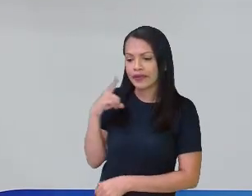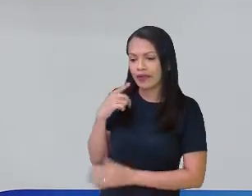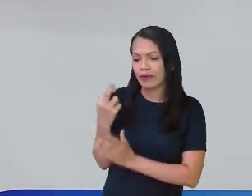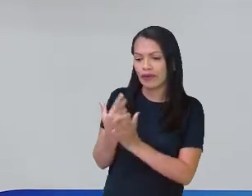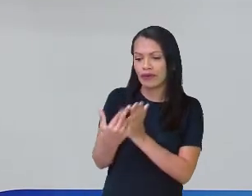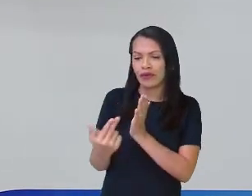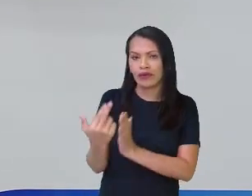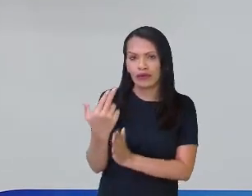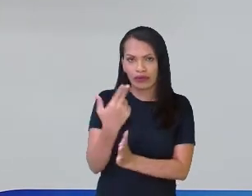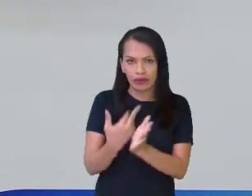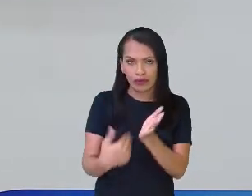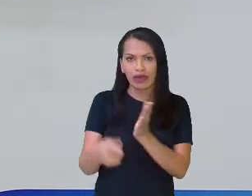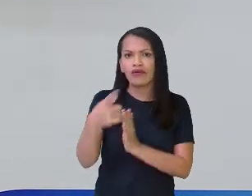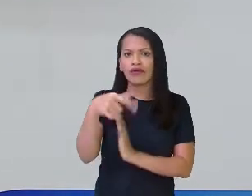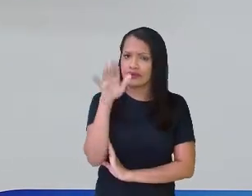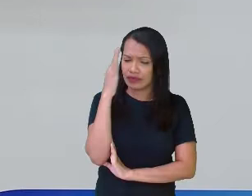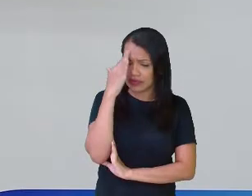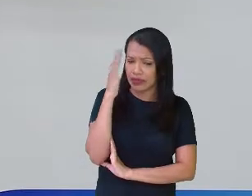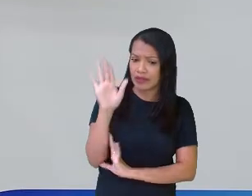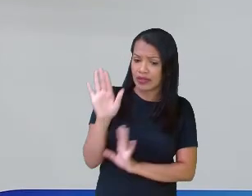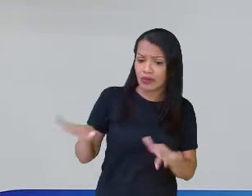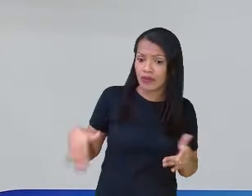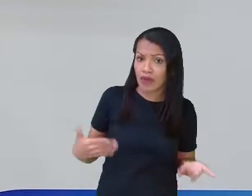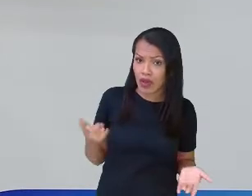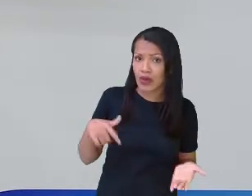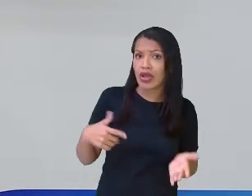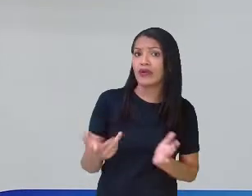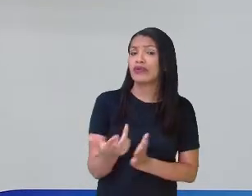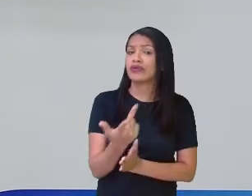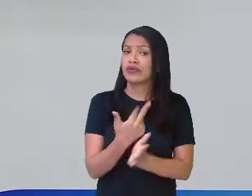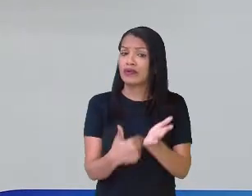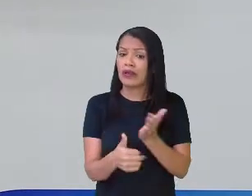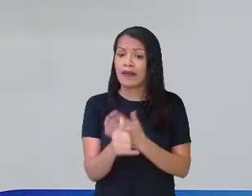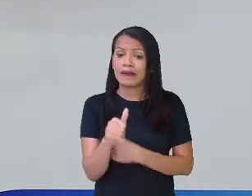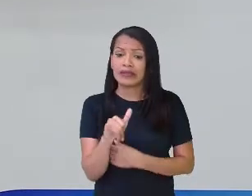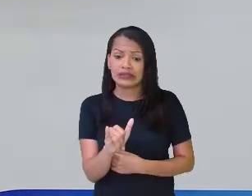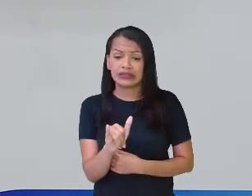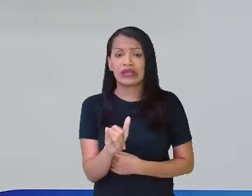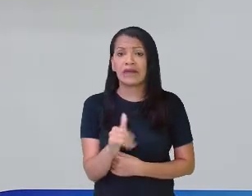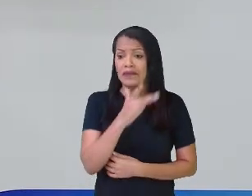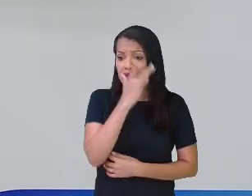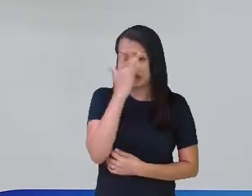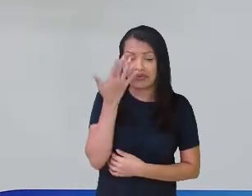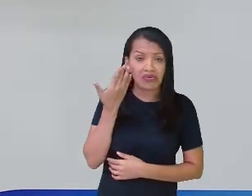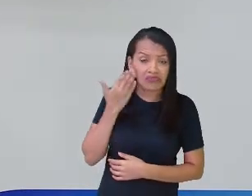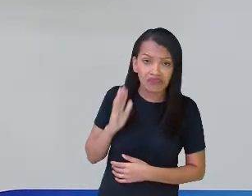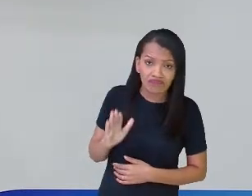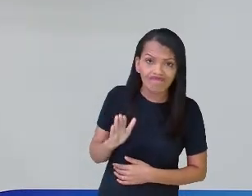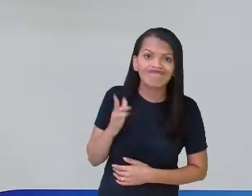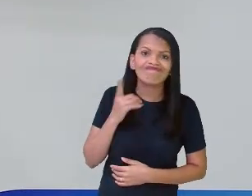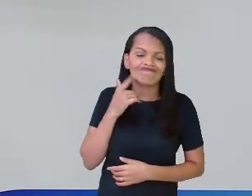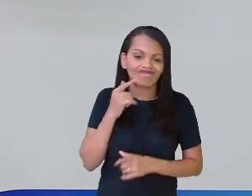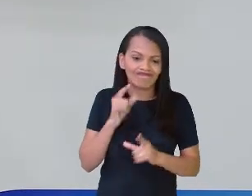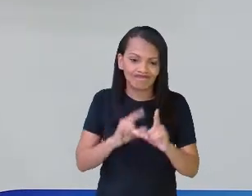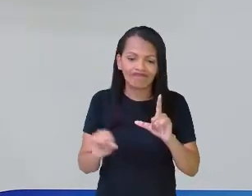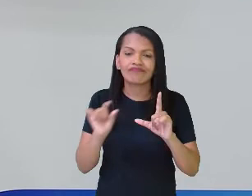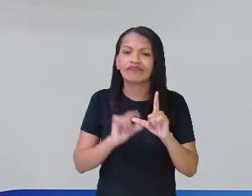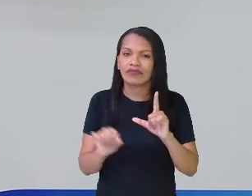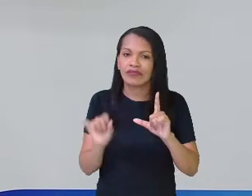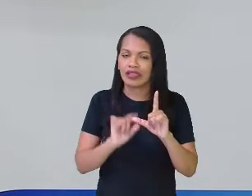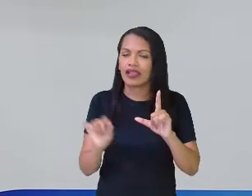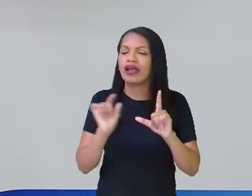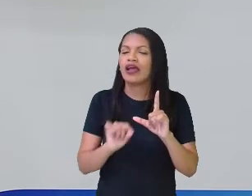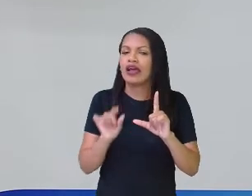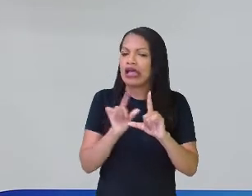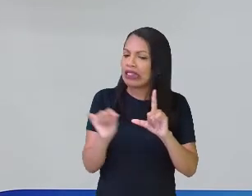desenhos. Claro que você vai saber qual é o desenho. Mas se caso a pessoa não souber, a legenda está lá para dizer o que